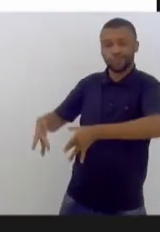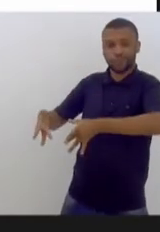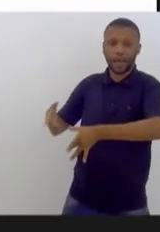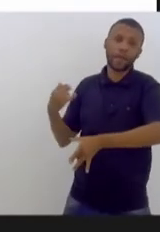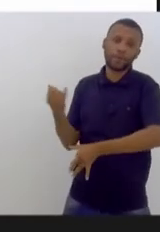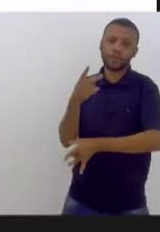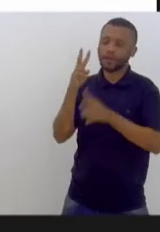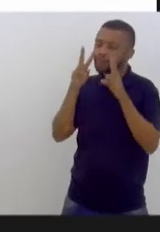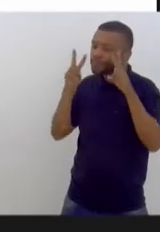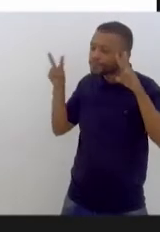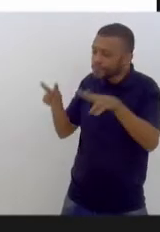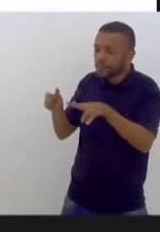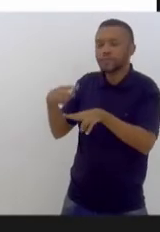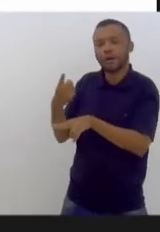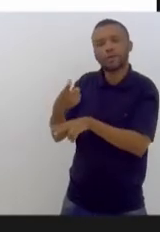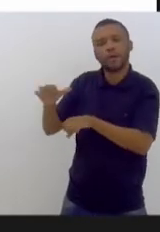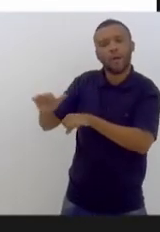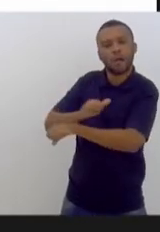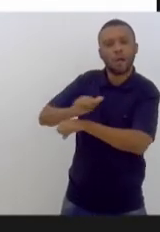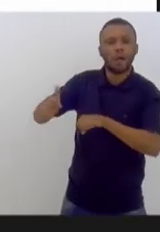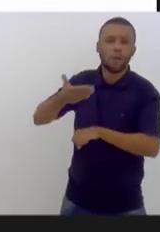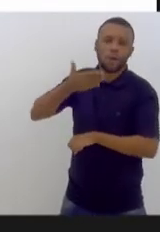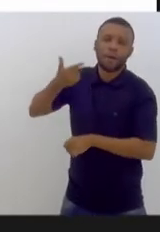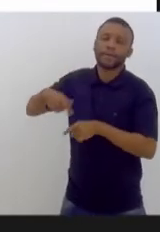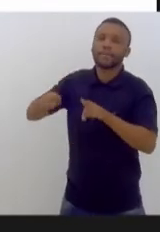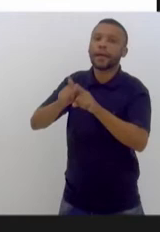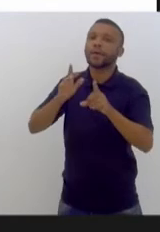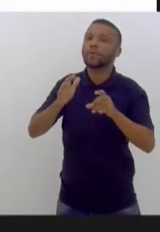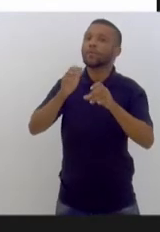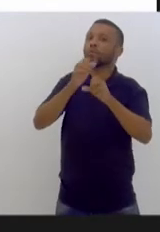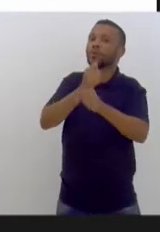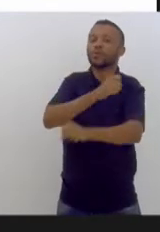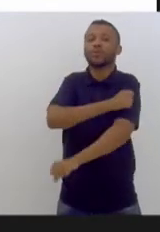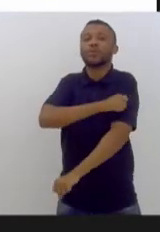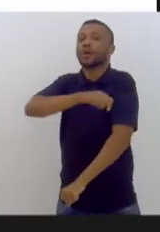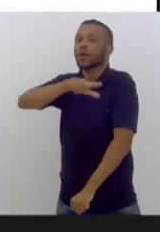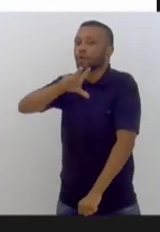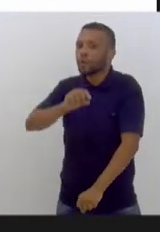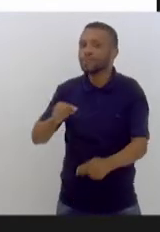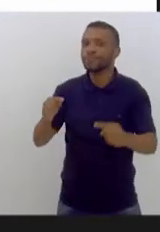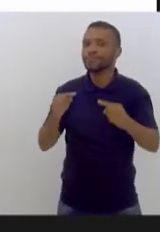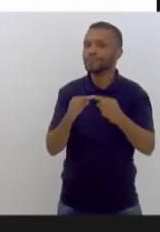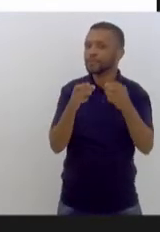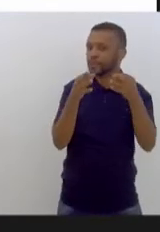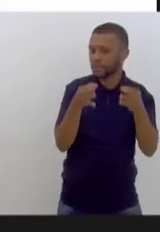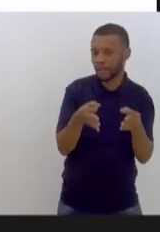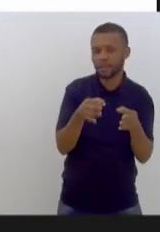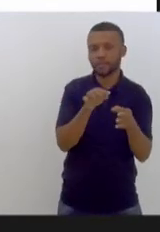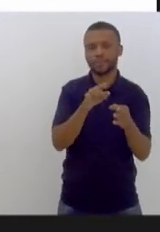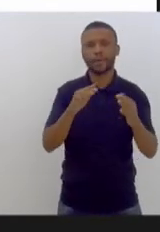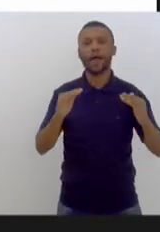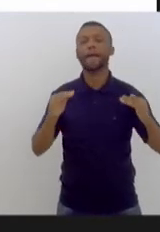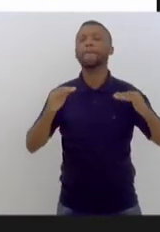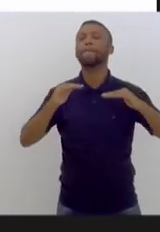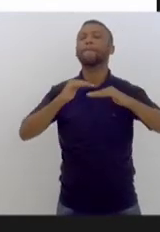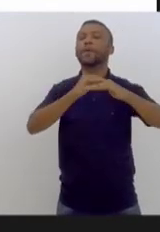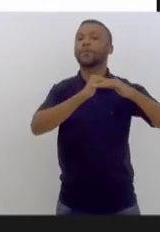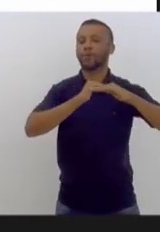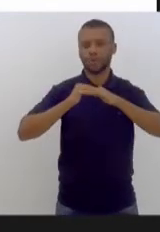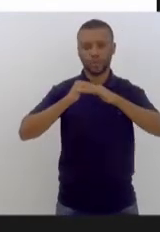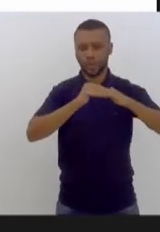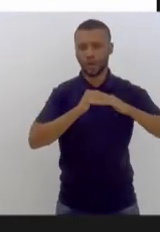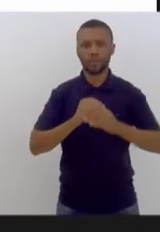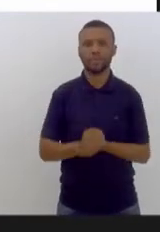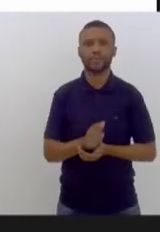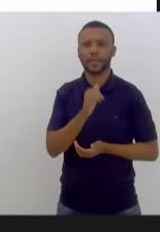que a gente consiga melhorar. E a proporção dos alunos com desempenho adequado, isso aqui é diretamente proporcional, ou seja, você